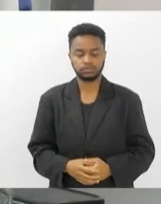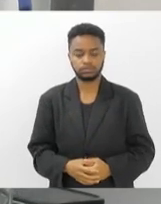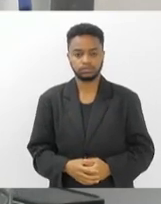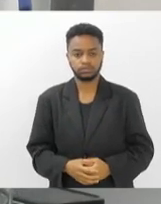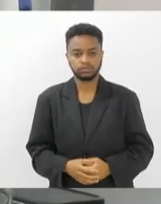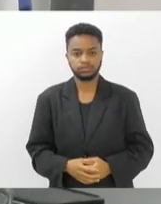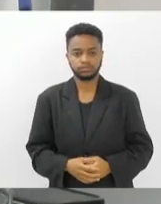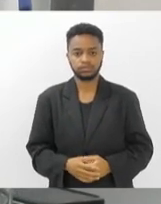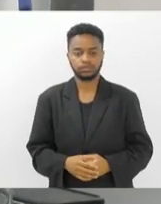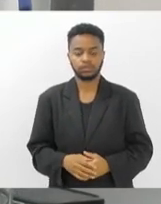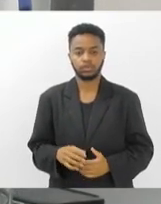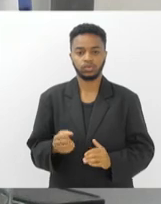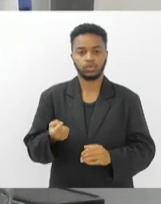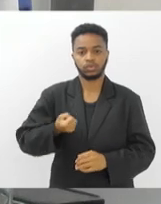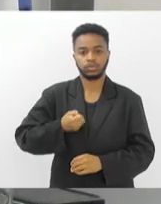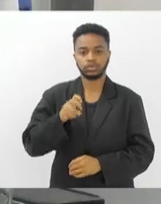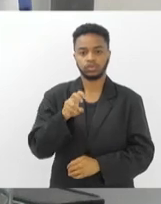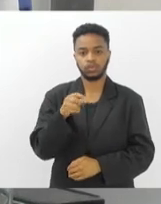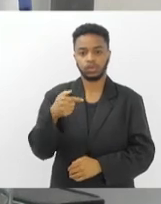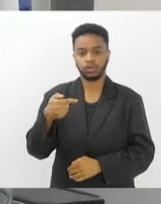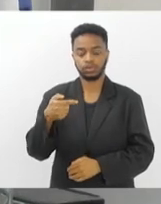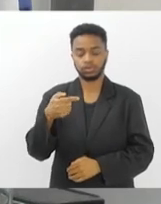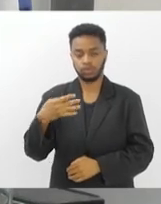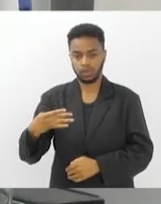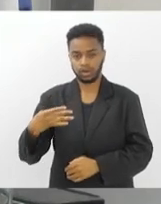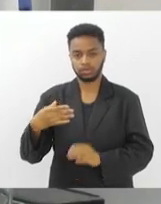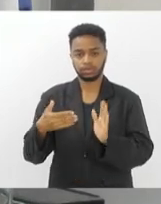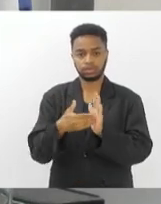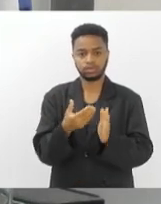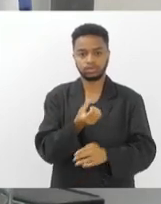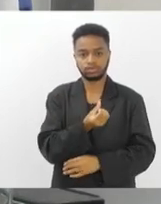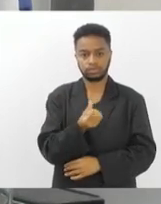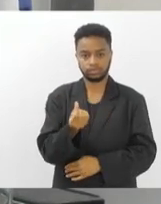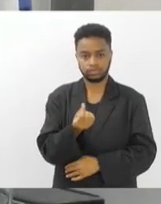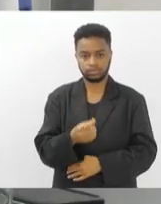inconstitucionalidade, que é do 54 da pauta ao 66.